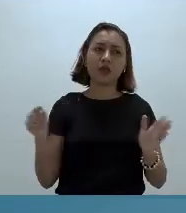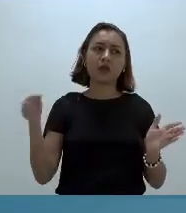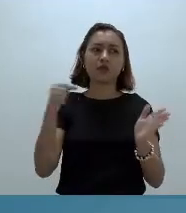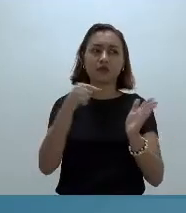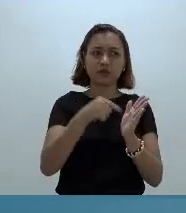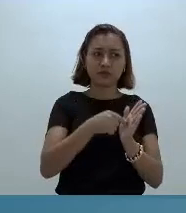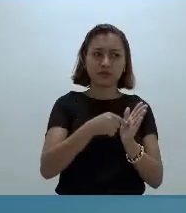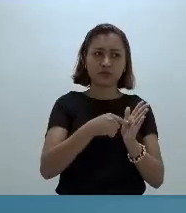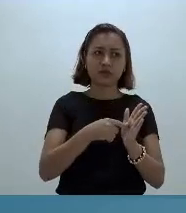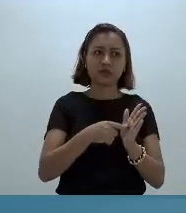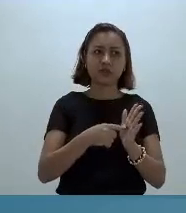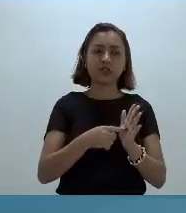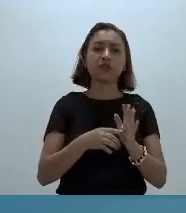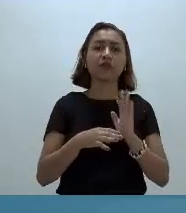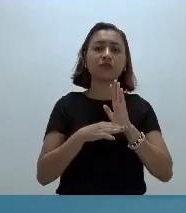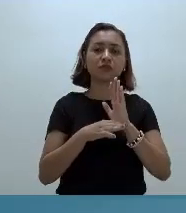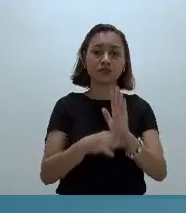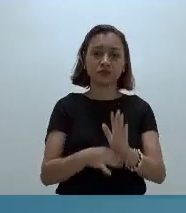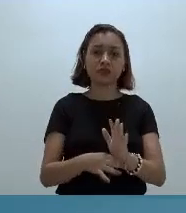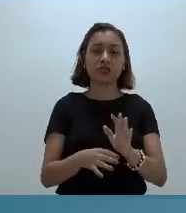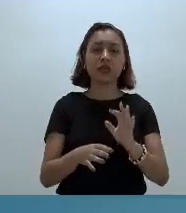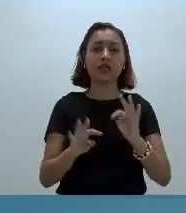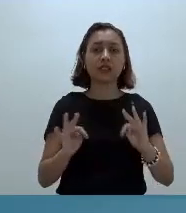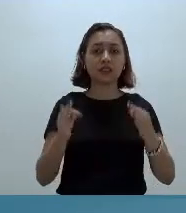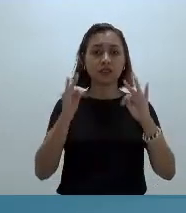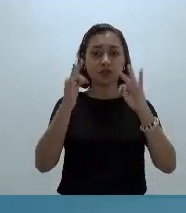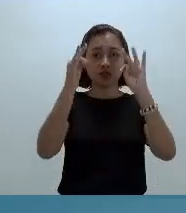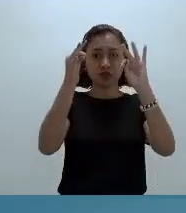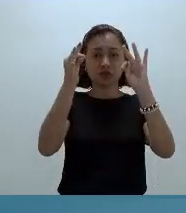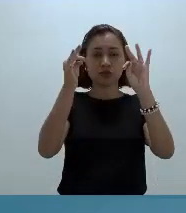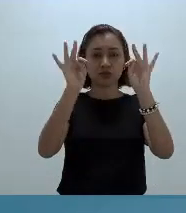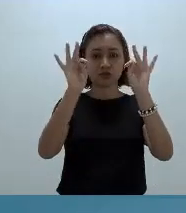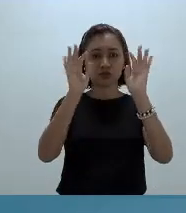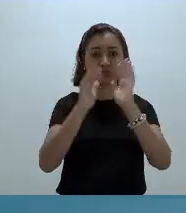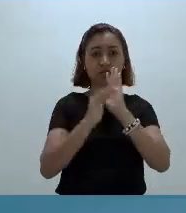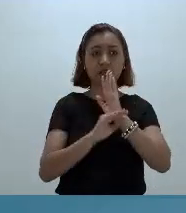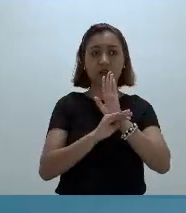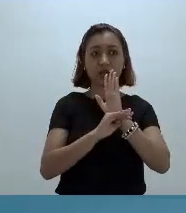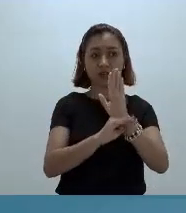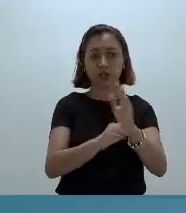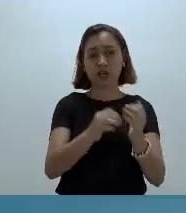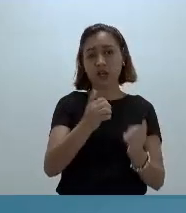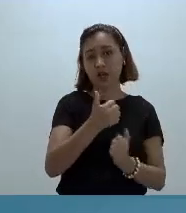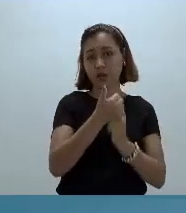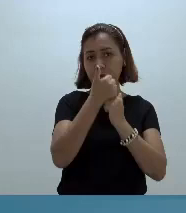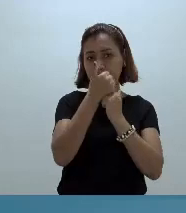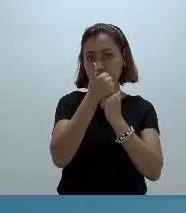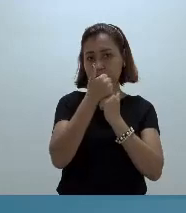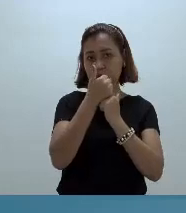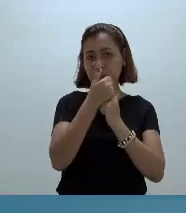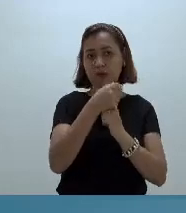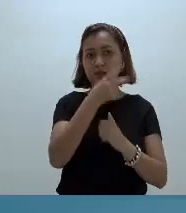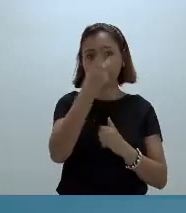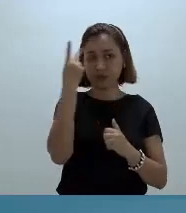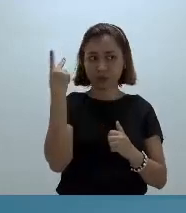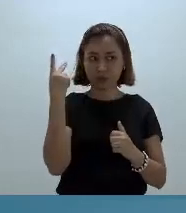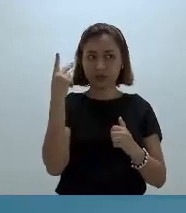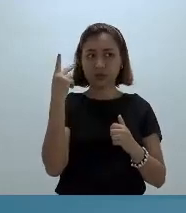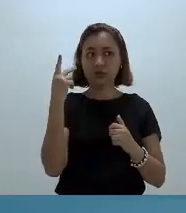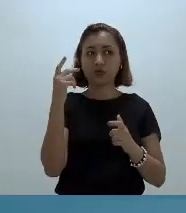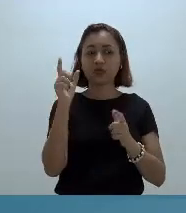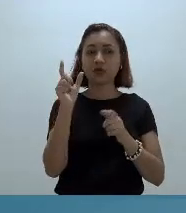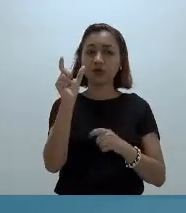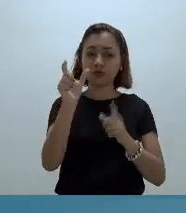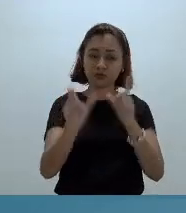equipamentos com tecnologia assistida, ou seja, compatível com a necessidade de magistrados e servidores que estejam